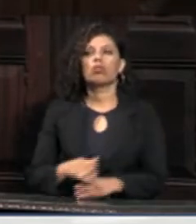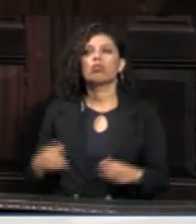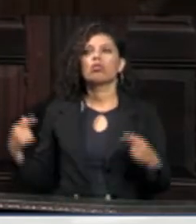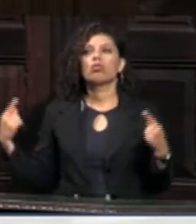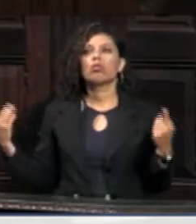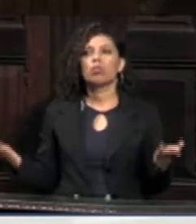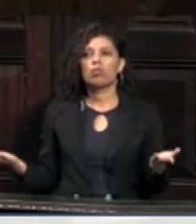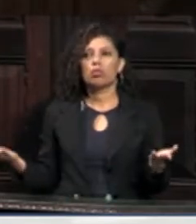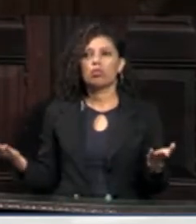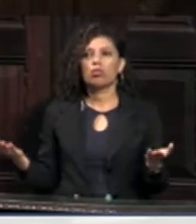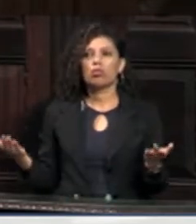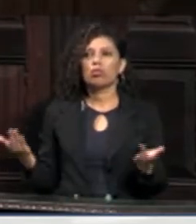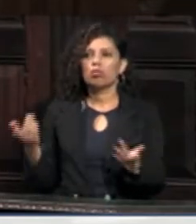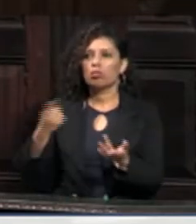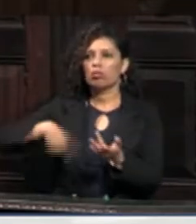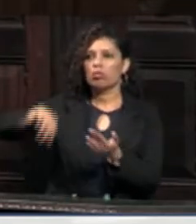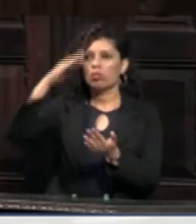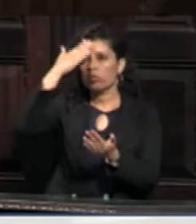Decisão